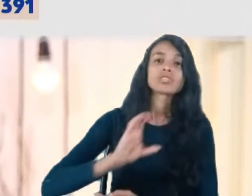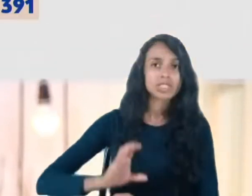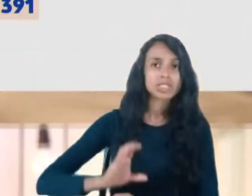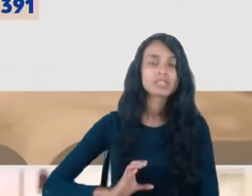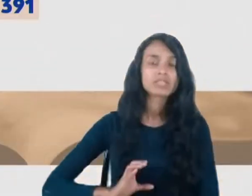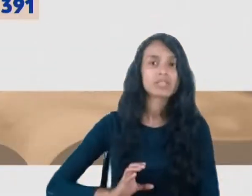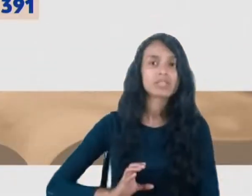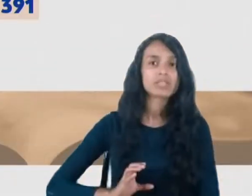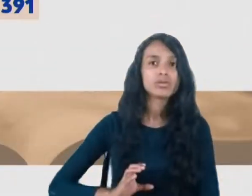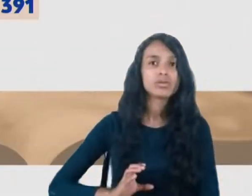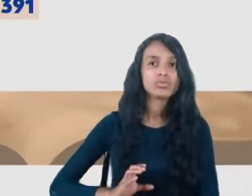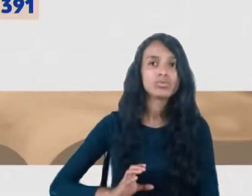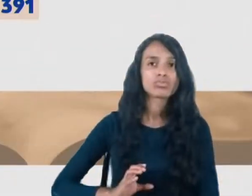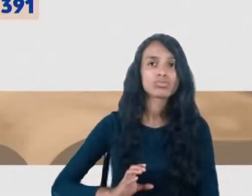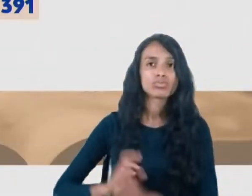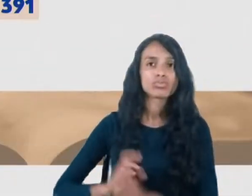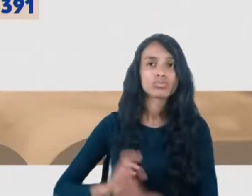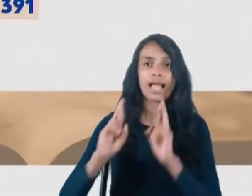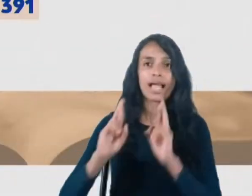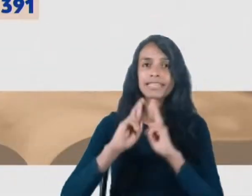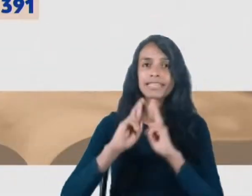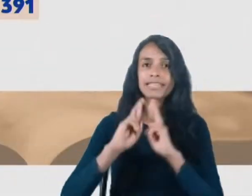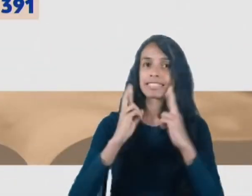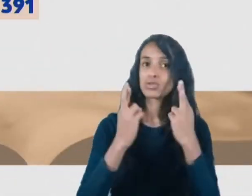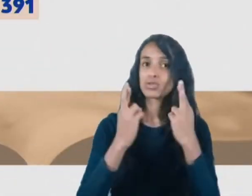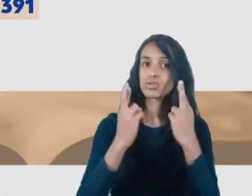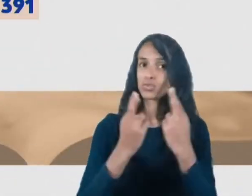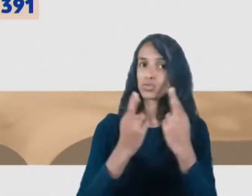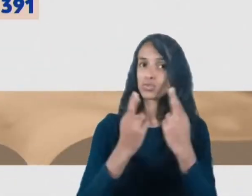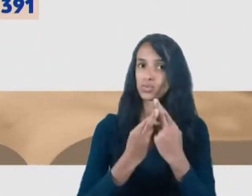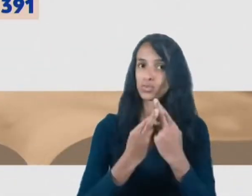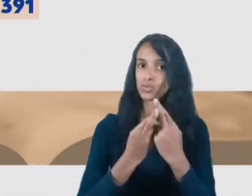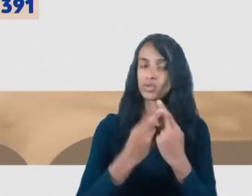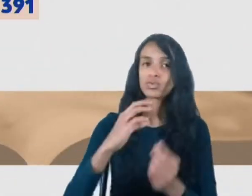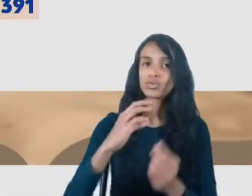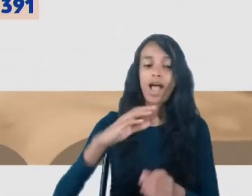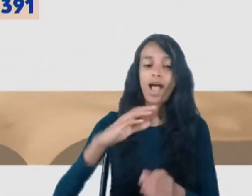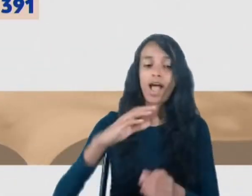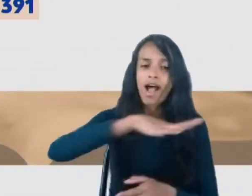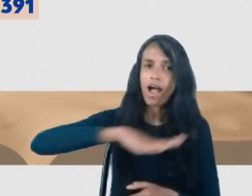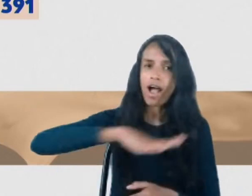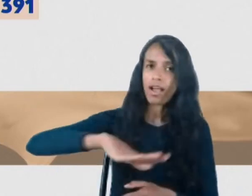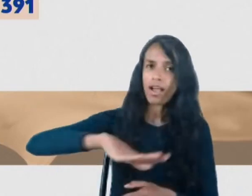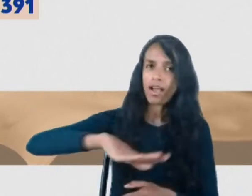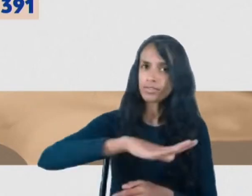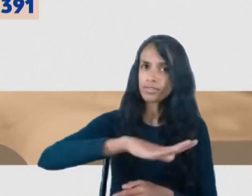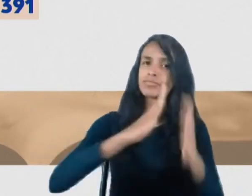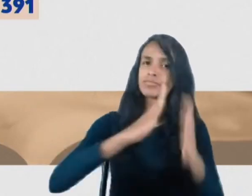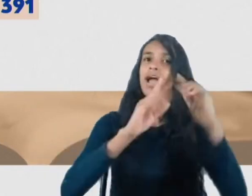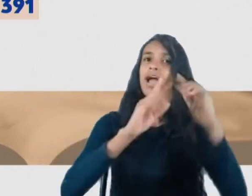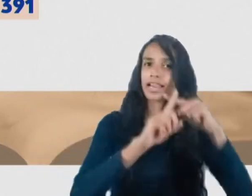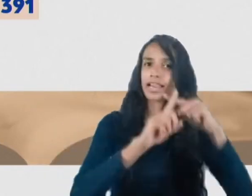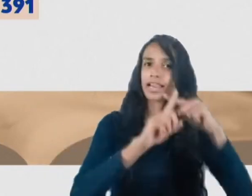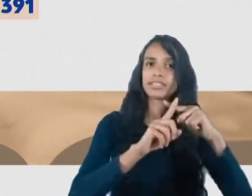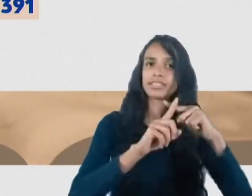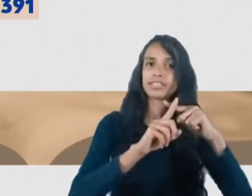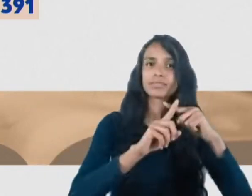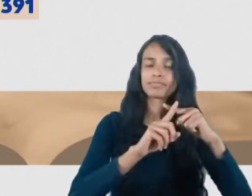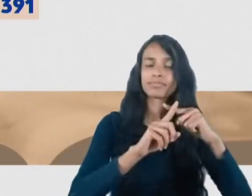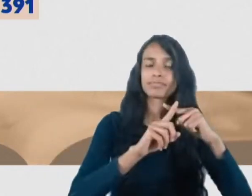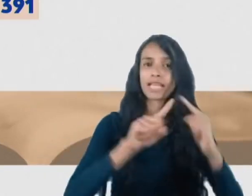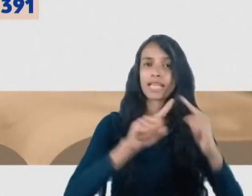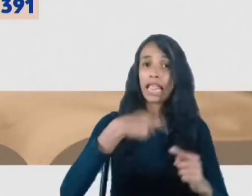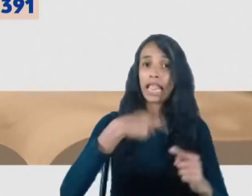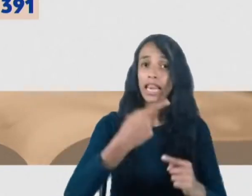se reuniram no cenário, havendo participado da comunhão.